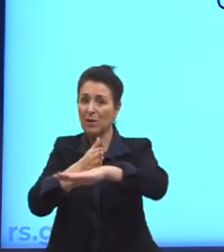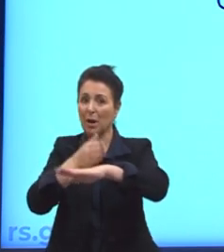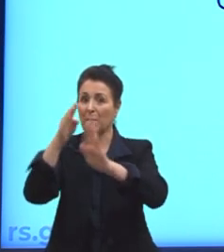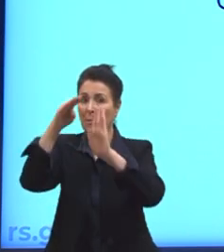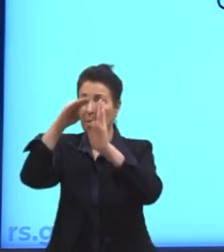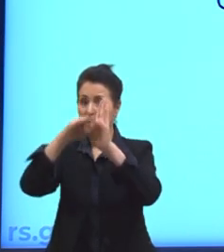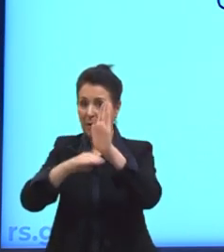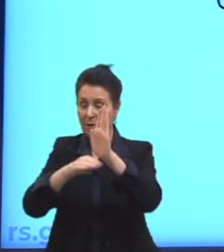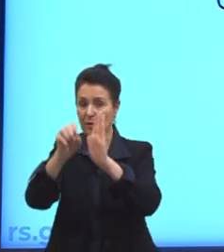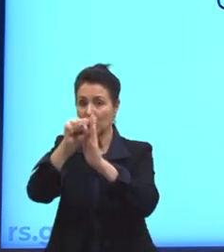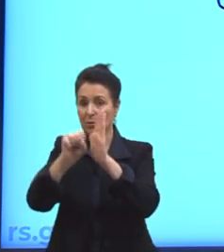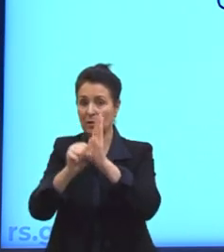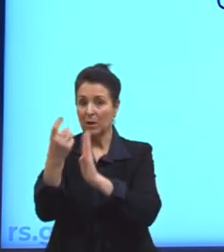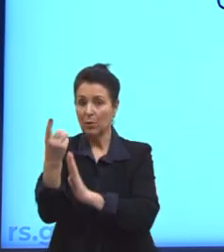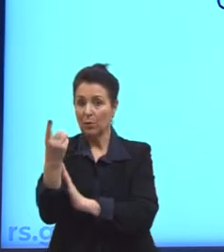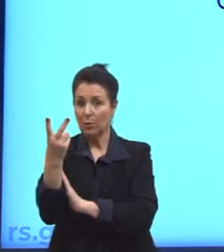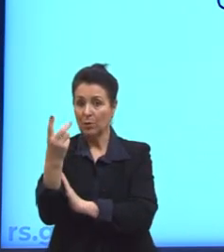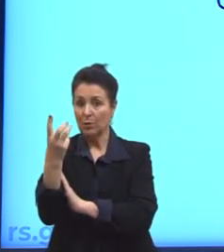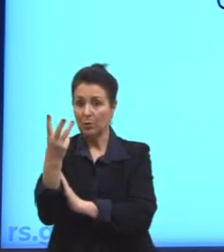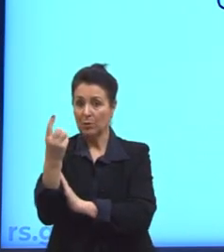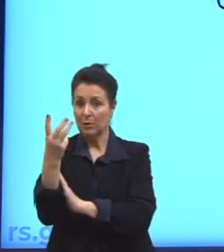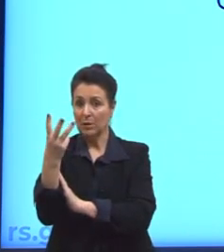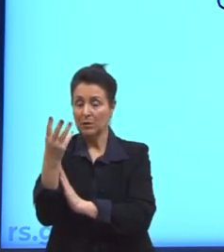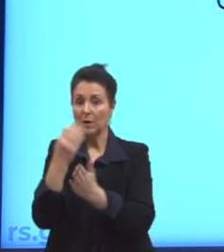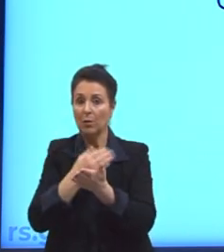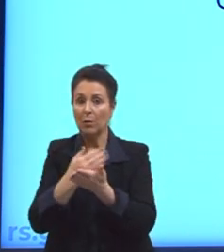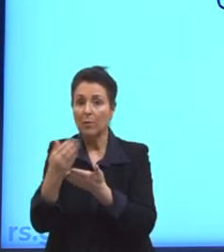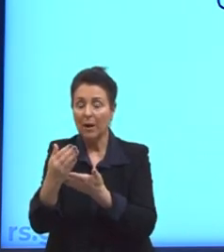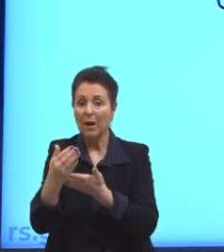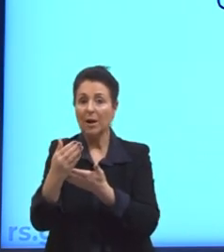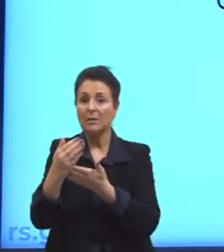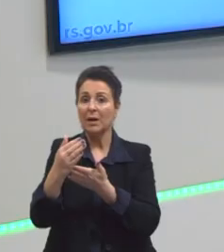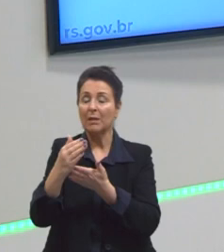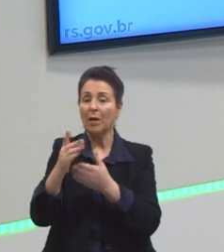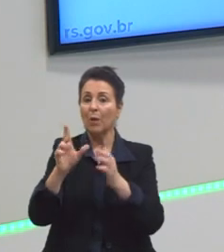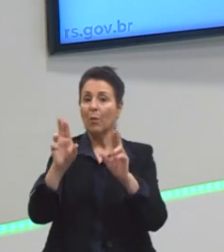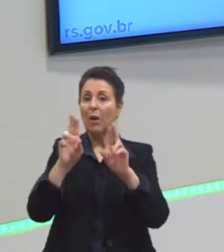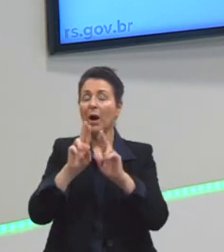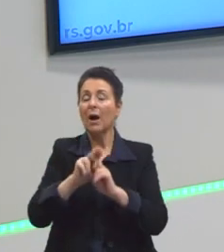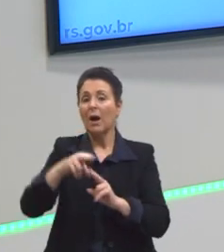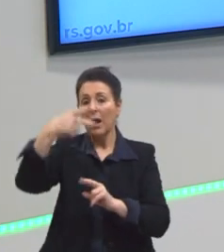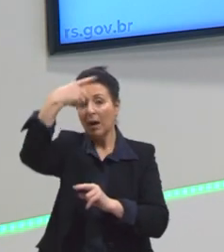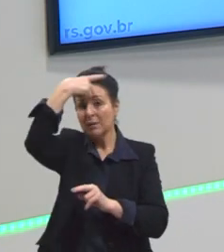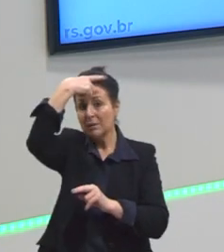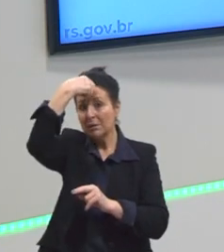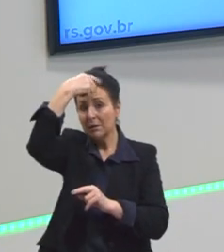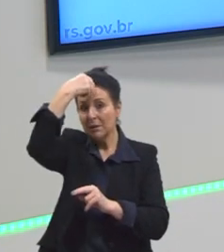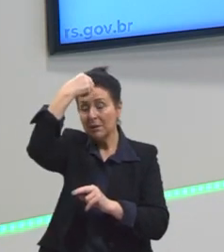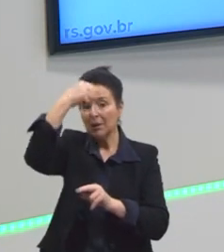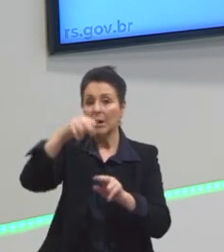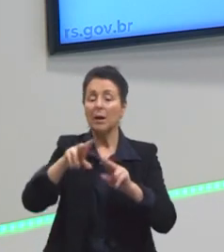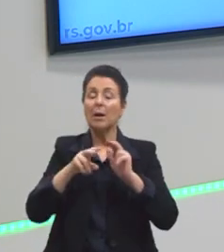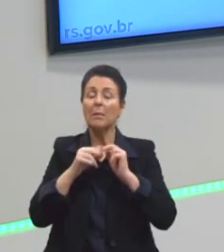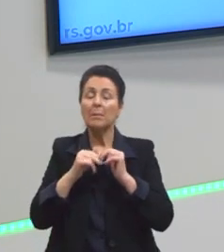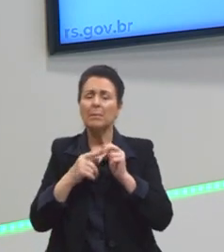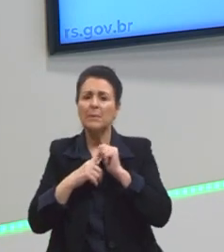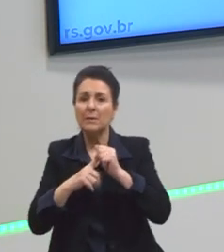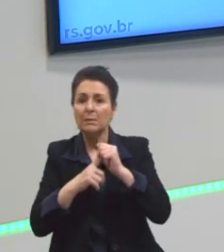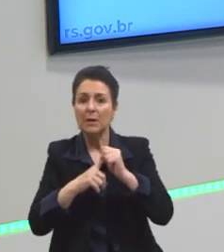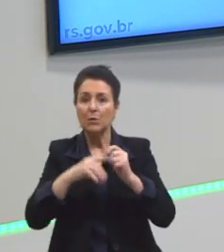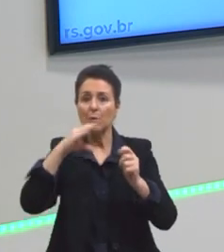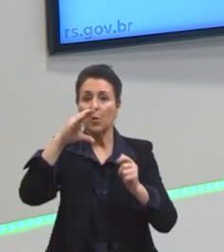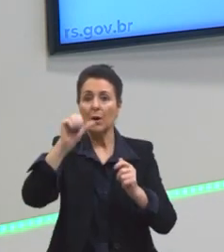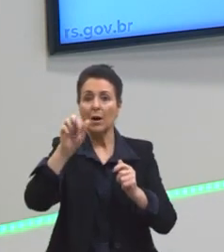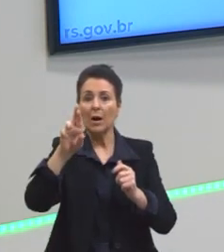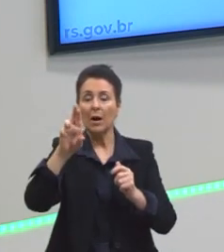século 13 e já Começam a surgir as Universidades principalmente o Carlos Magno da França ele